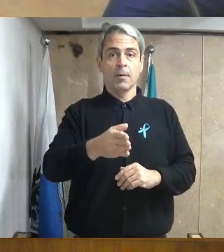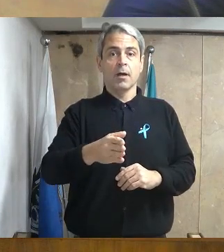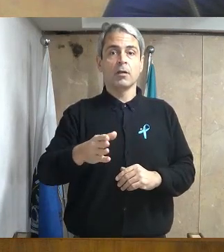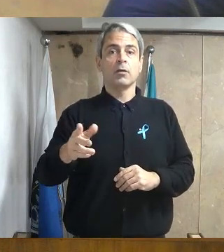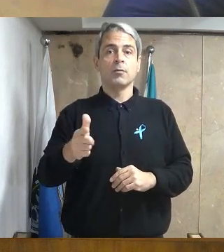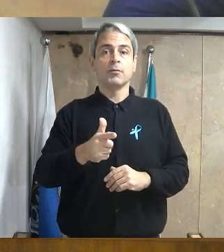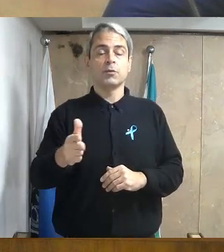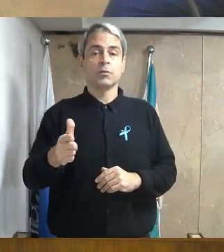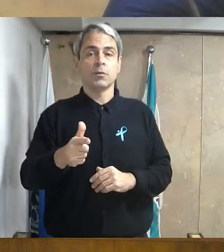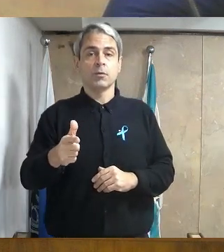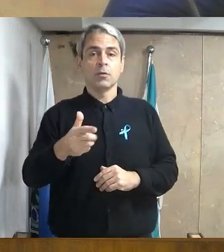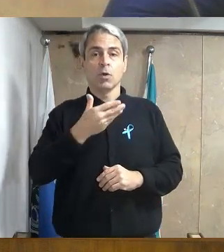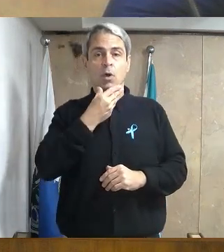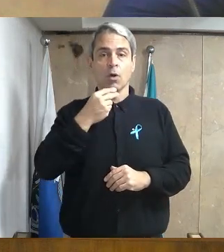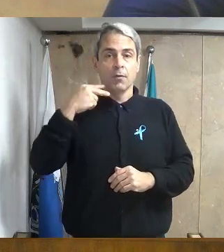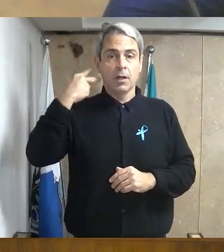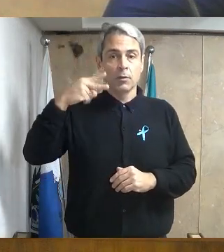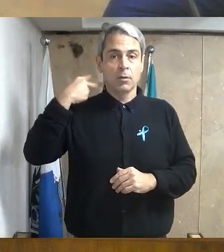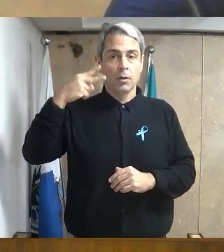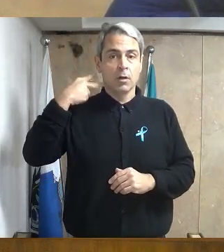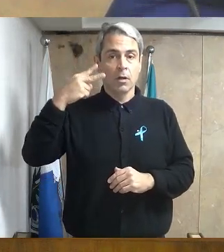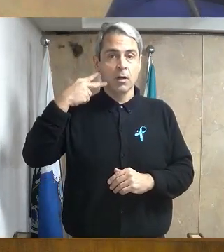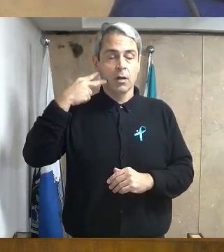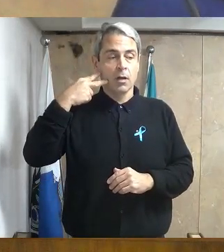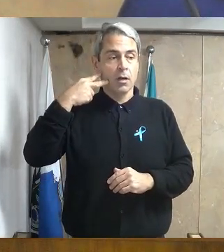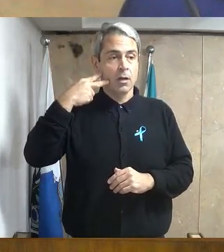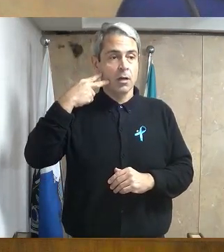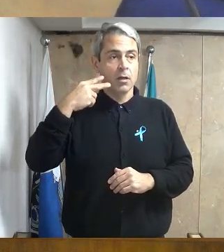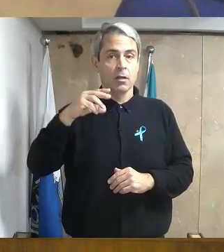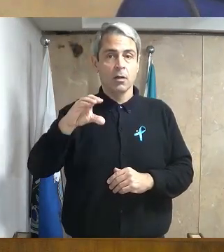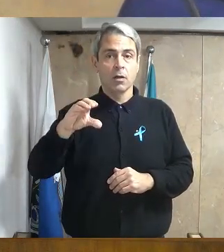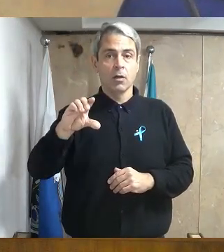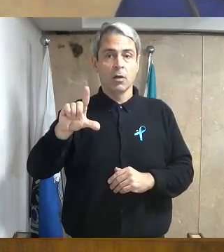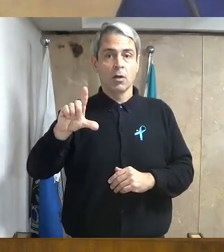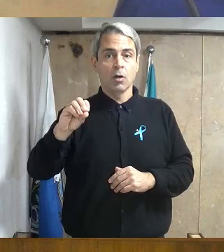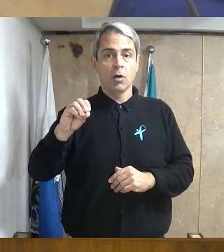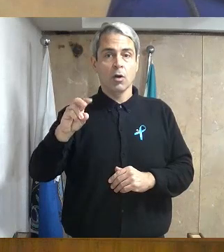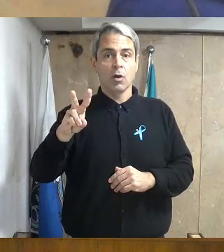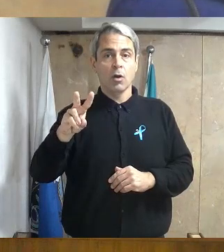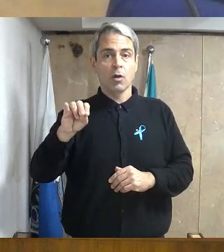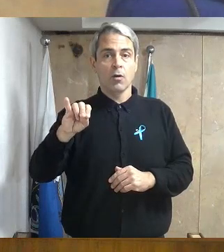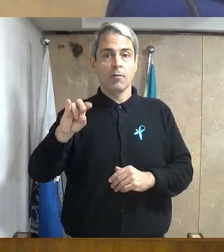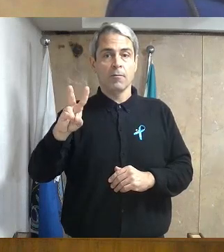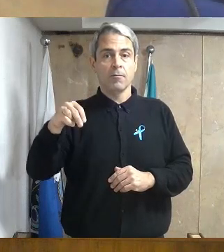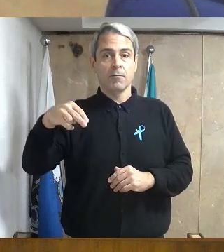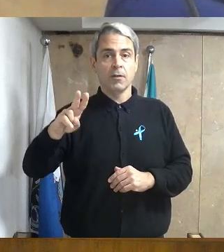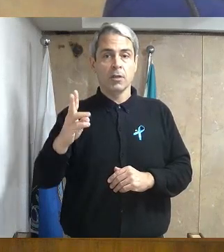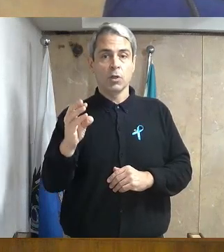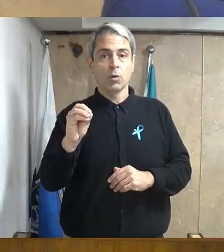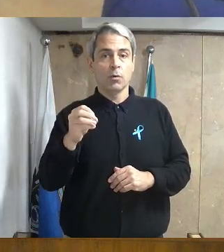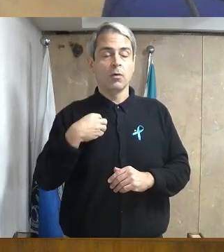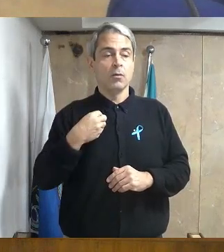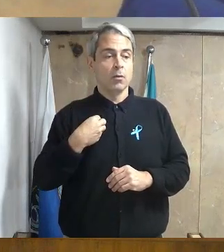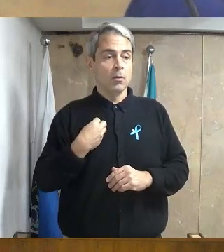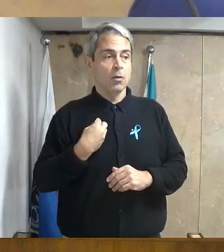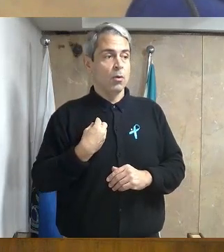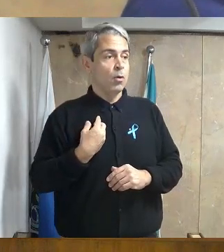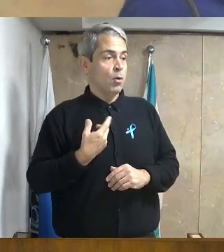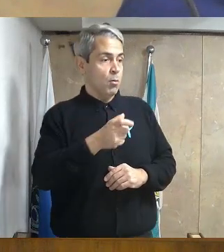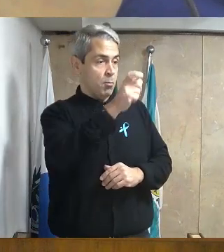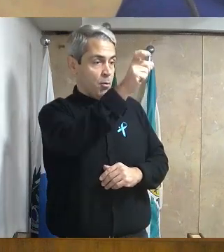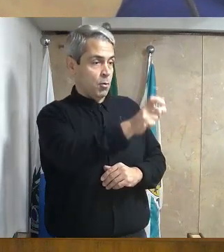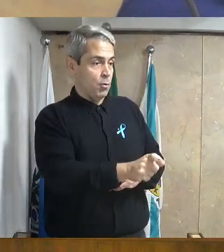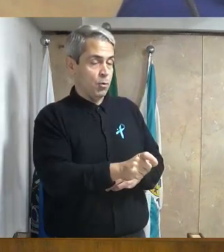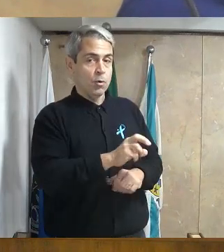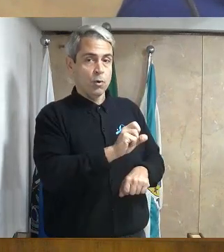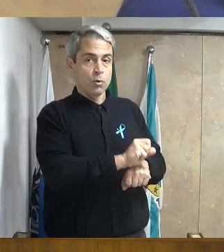388/2022, do excelentíssimo senhor vereador Clóvis Mororó Magalhães, concedendo ao ilustríssimo doutor